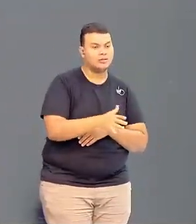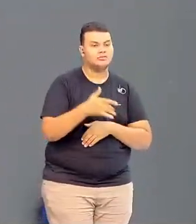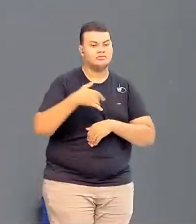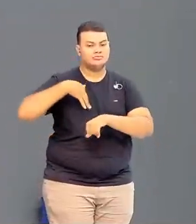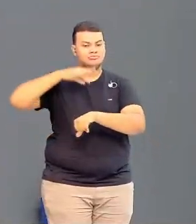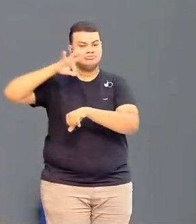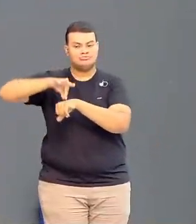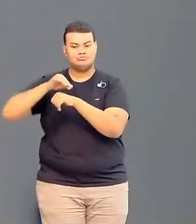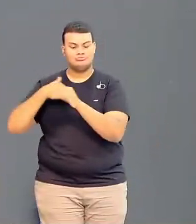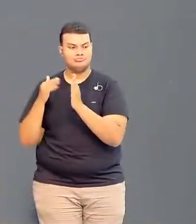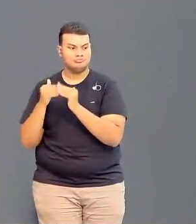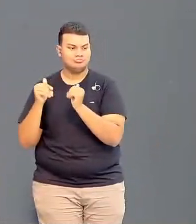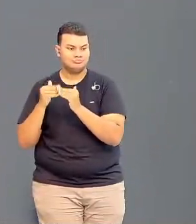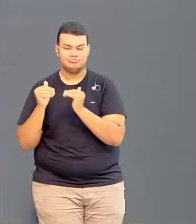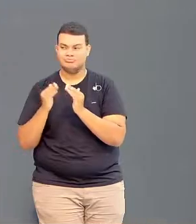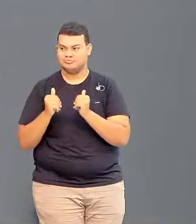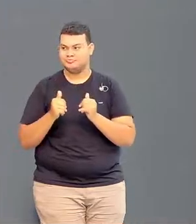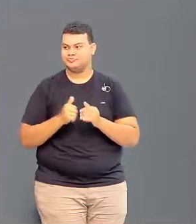Espírito Santo de Deus.